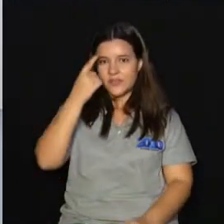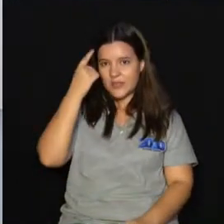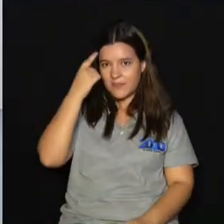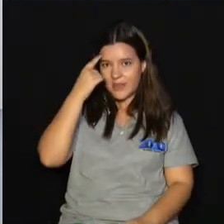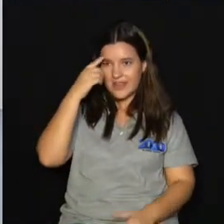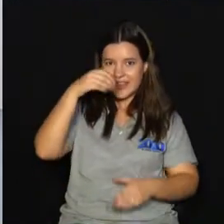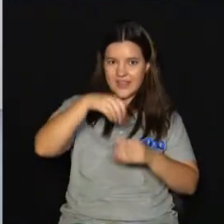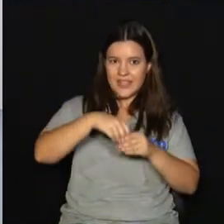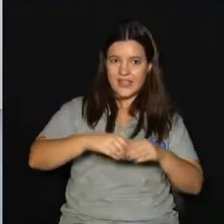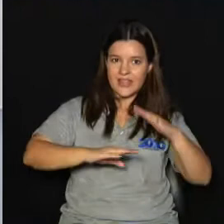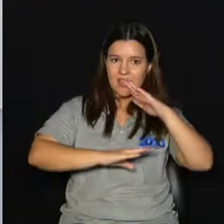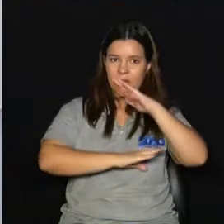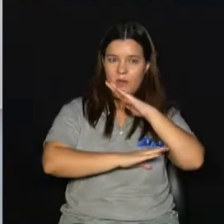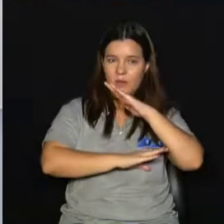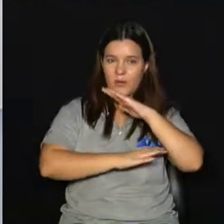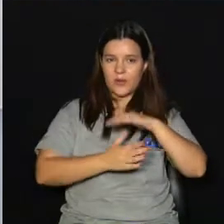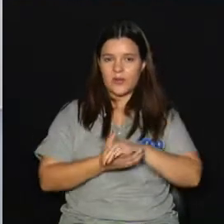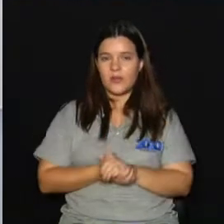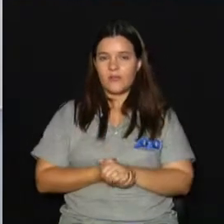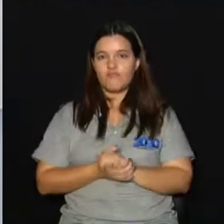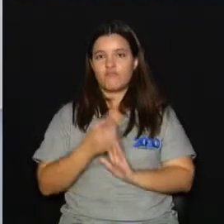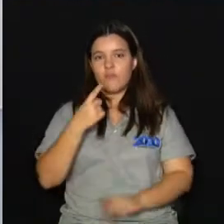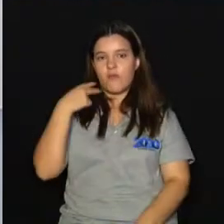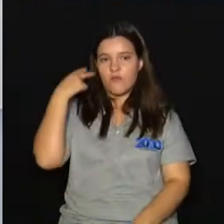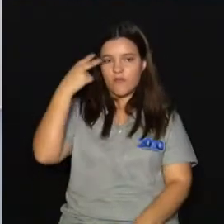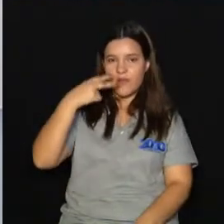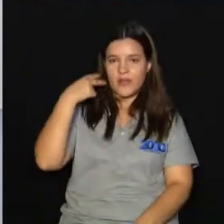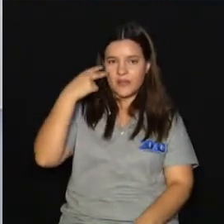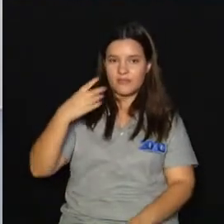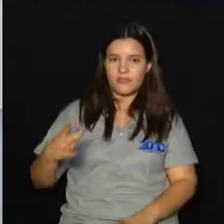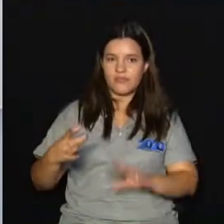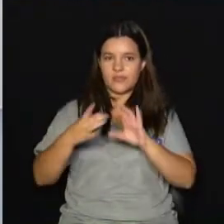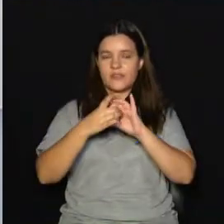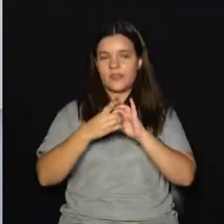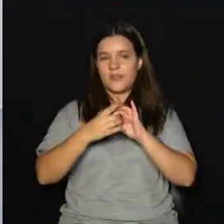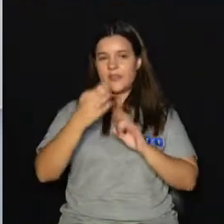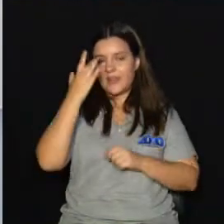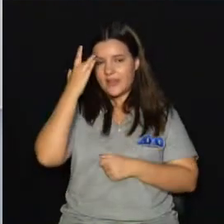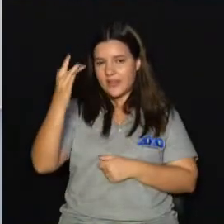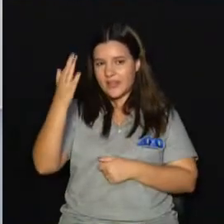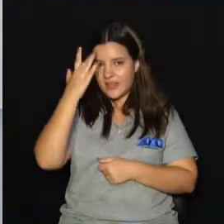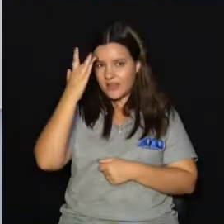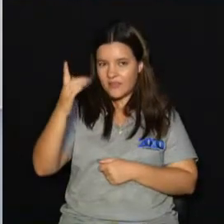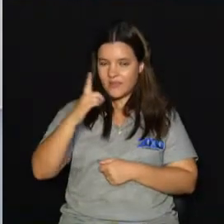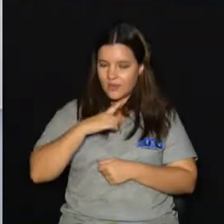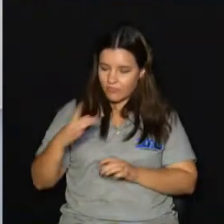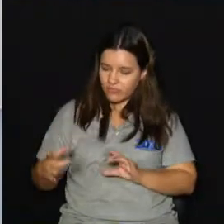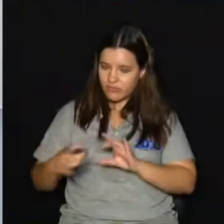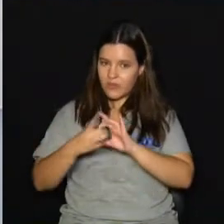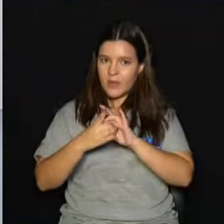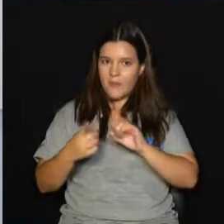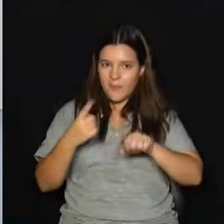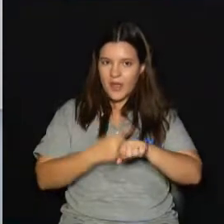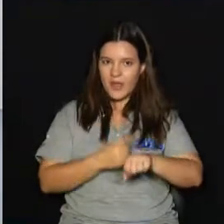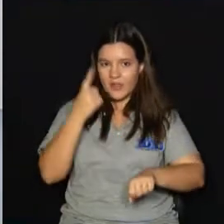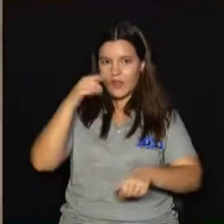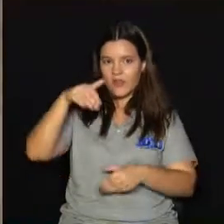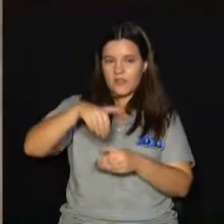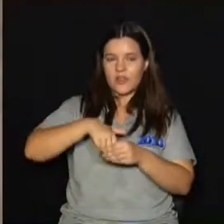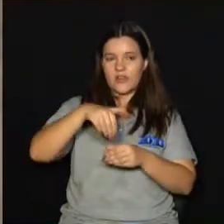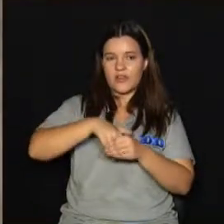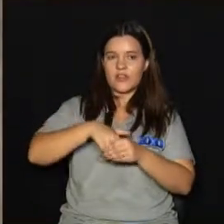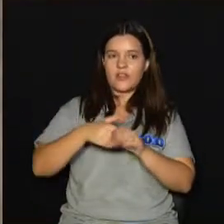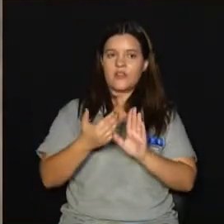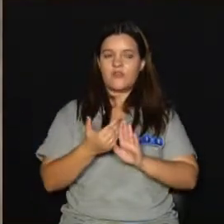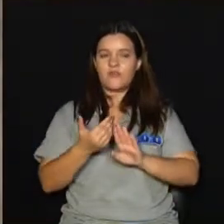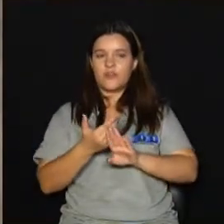um parlamentar ligado a um dos candidatos, mesmo que na teoria está na coligação, mas na hora de votar ele sai um pouquinho da